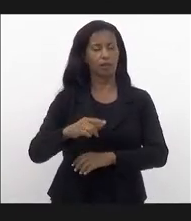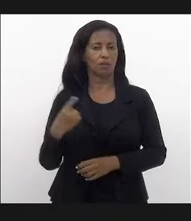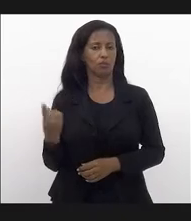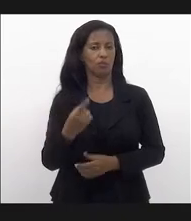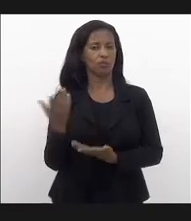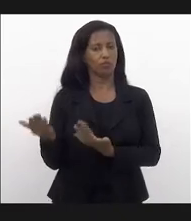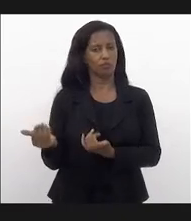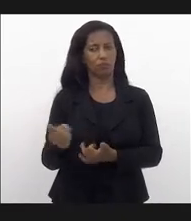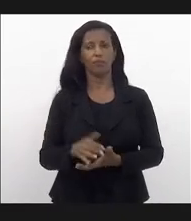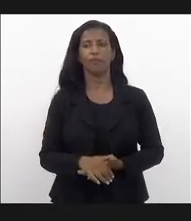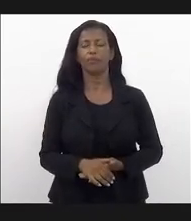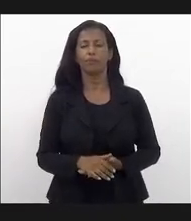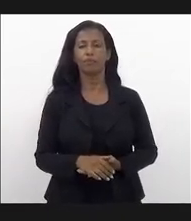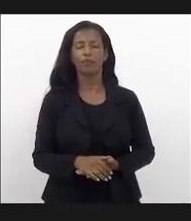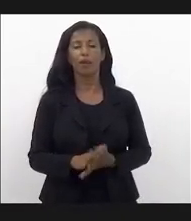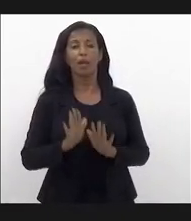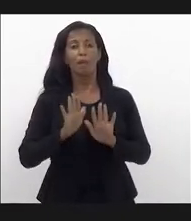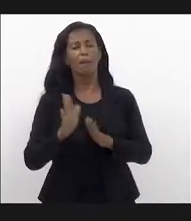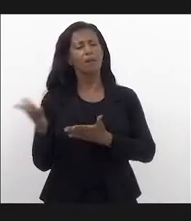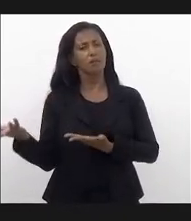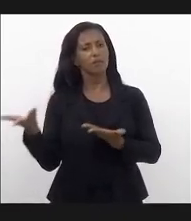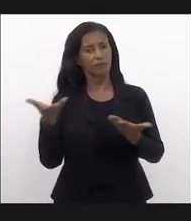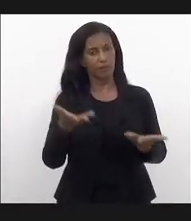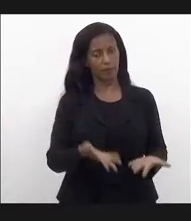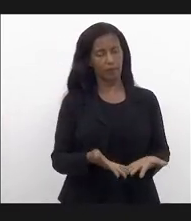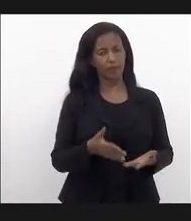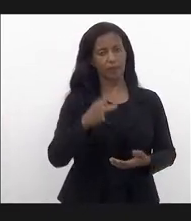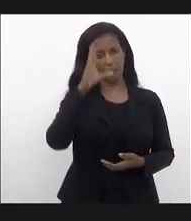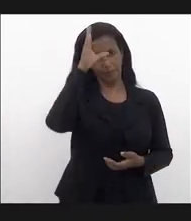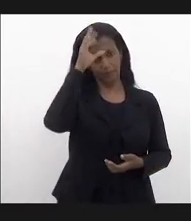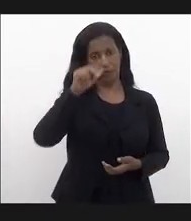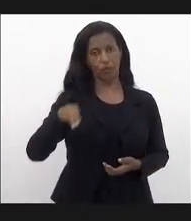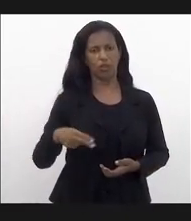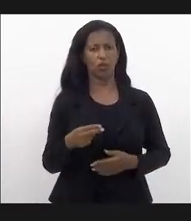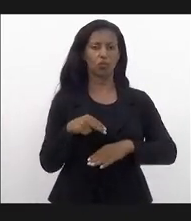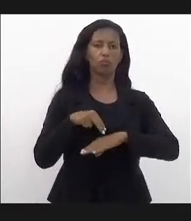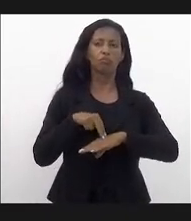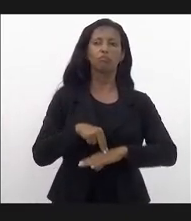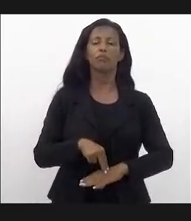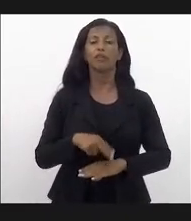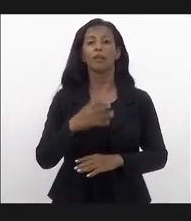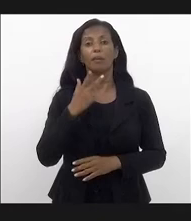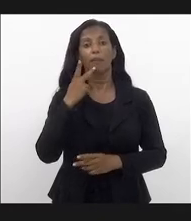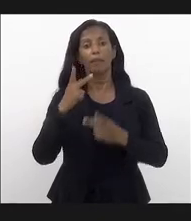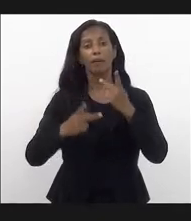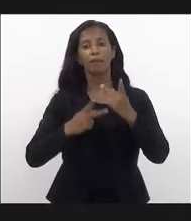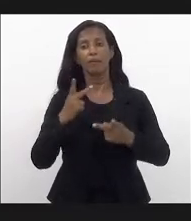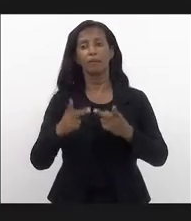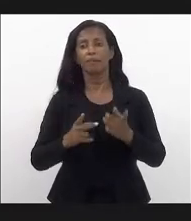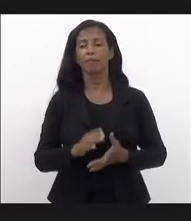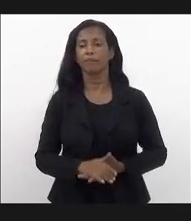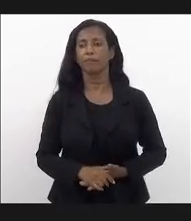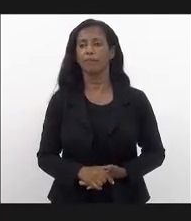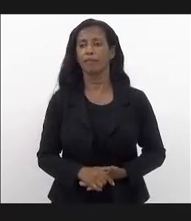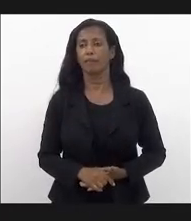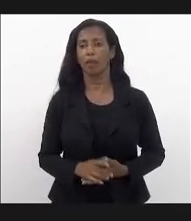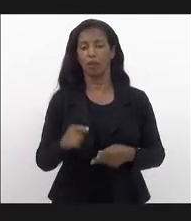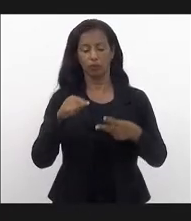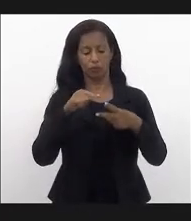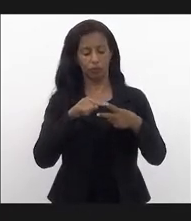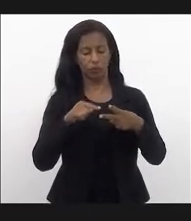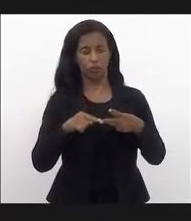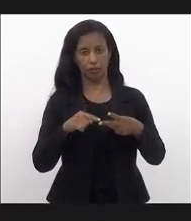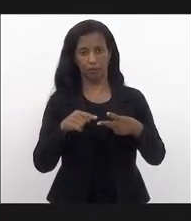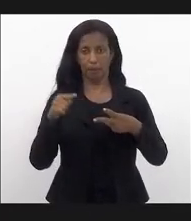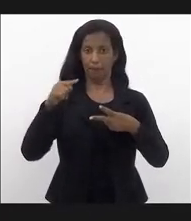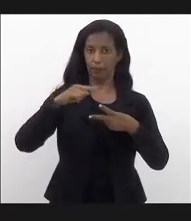juventude mas eu venho aqui deputada de Aju também a essa tribuna para falar sobre dois temas um